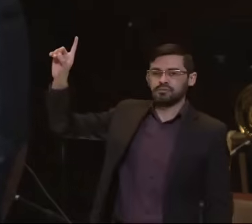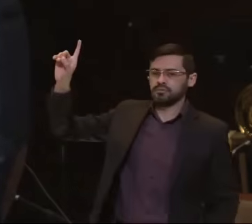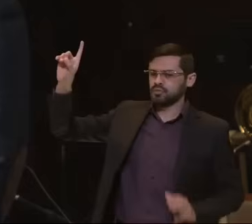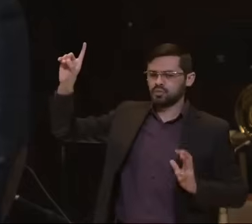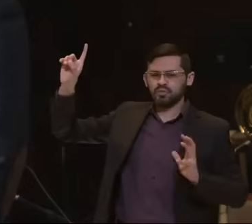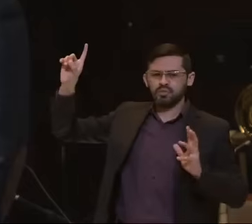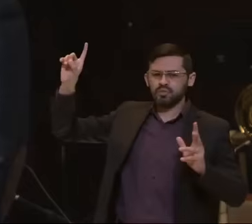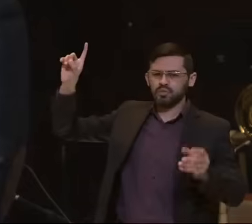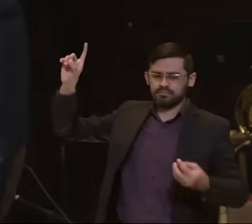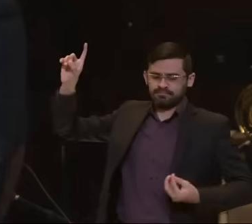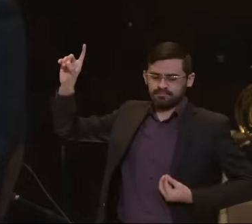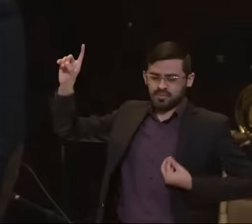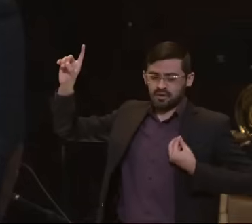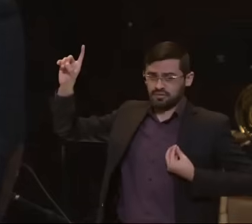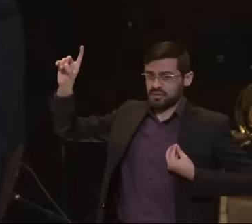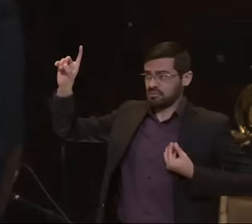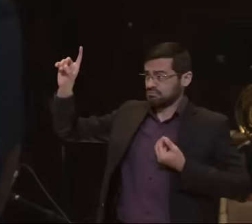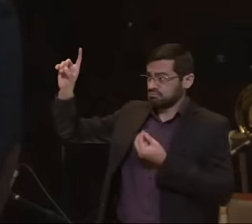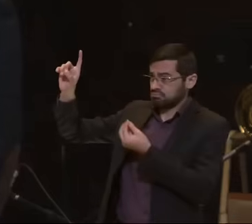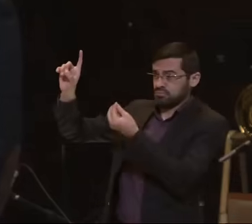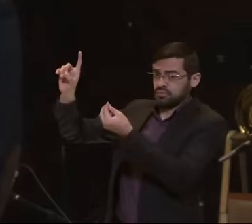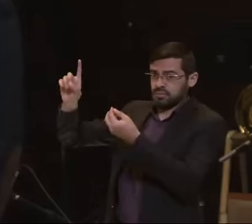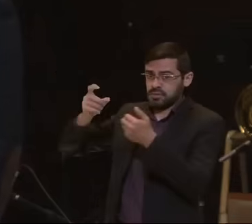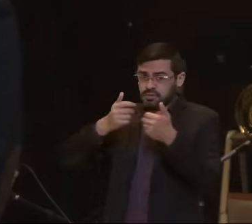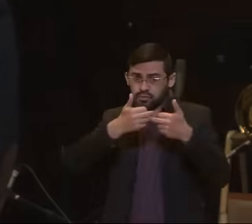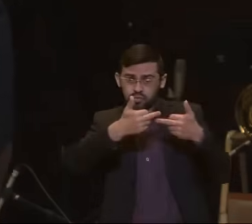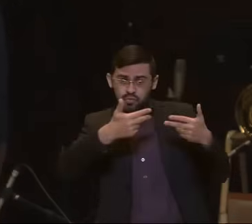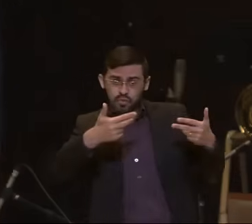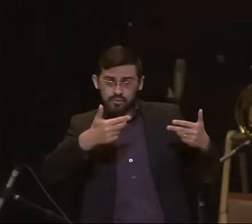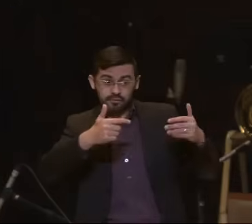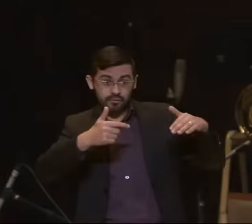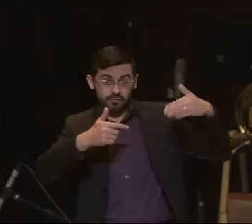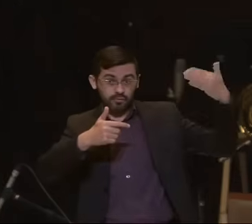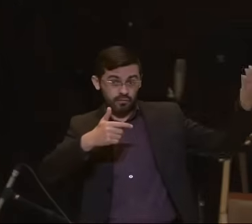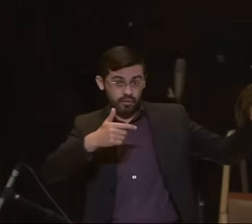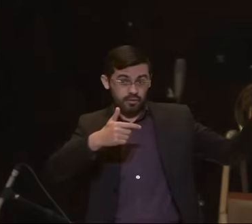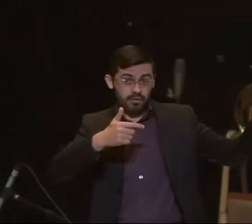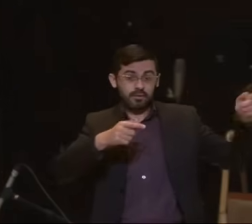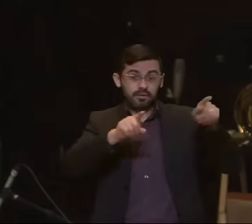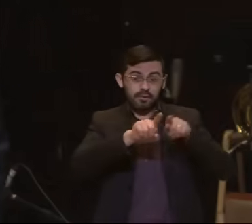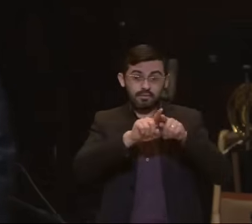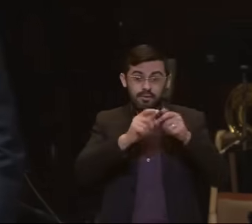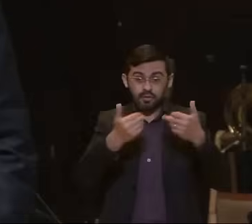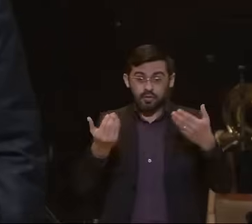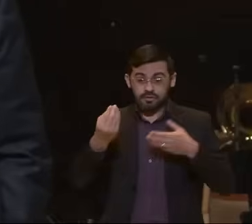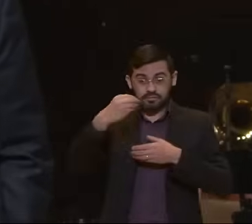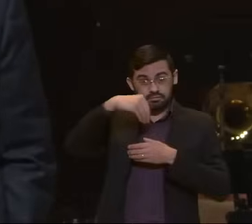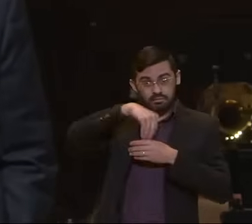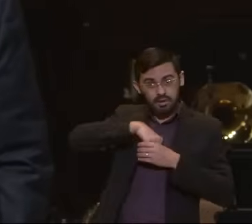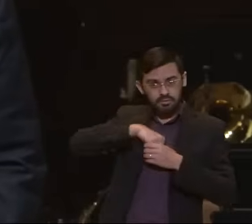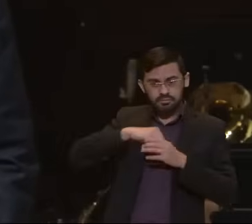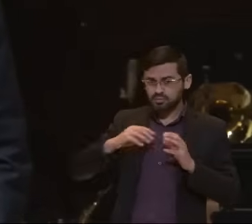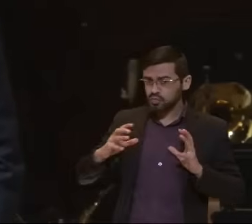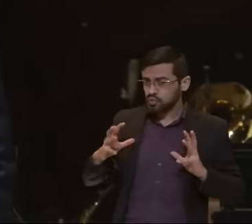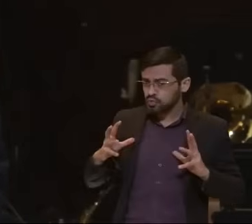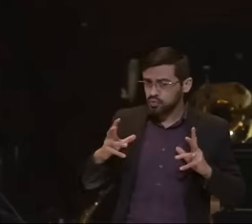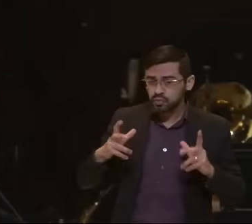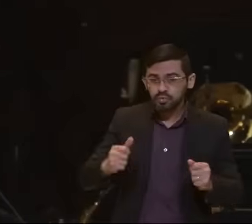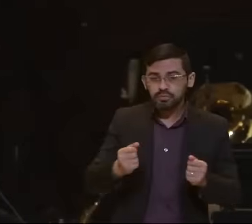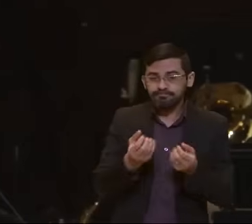Tudo, coisas que estão fora de nós e coisas que estão dentro de